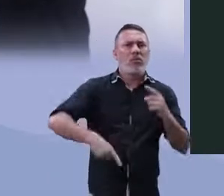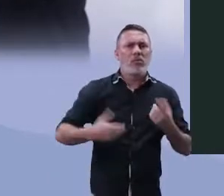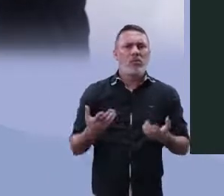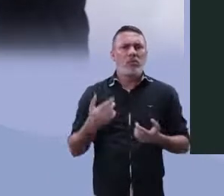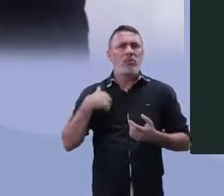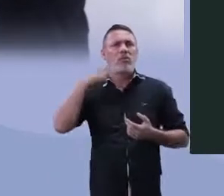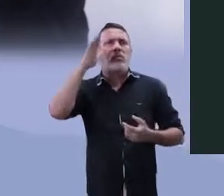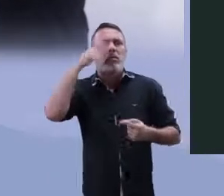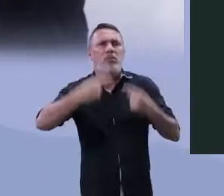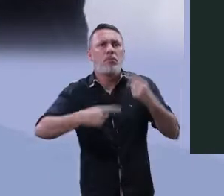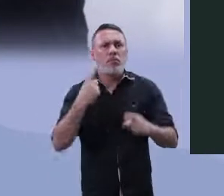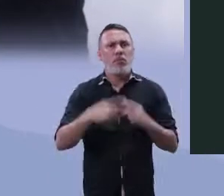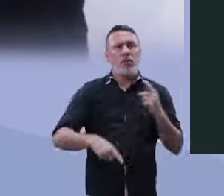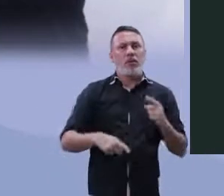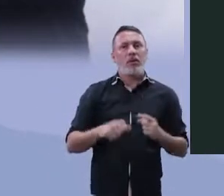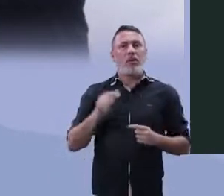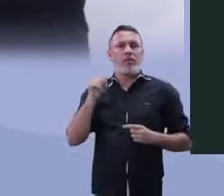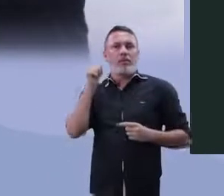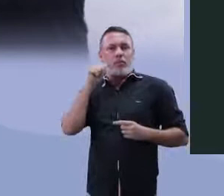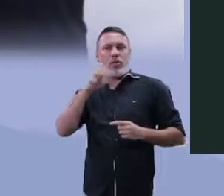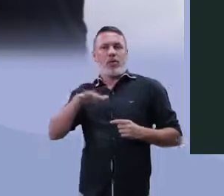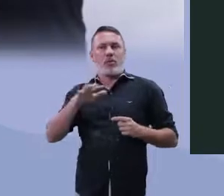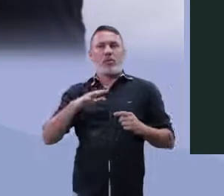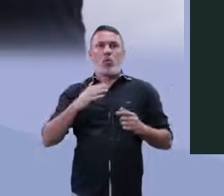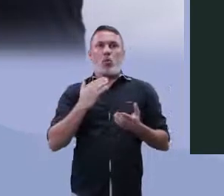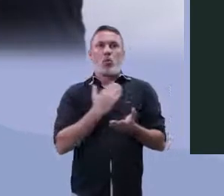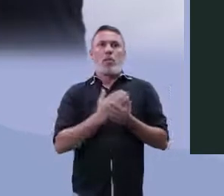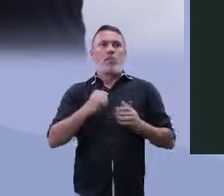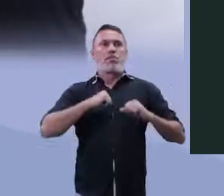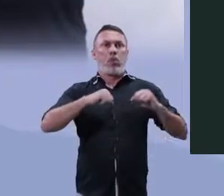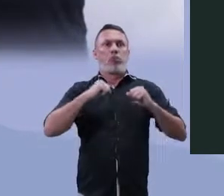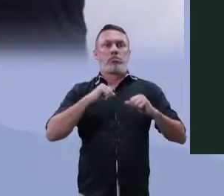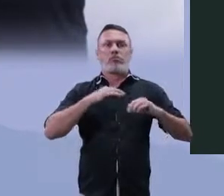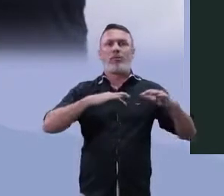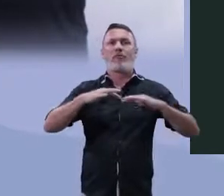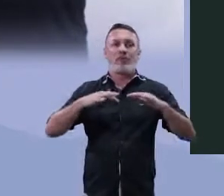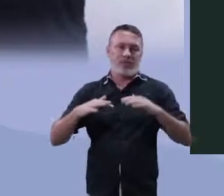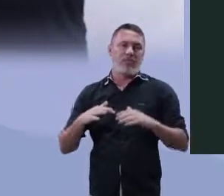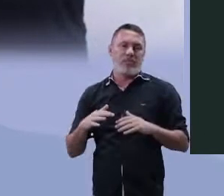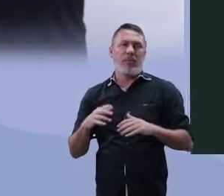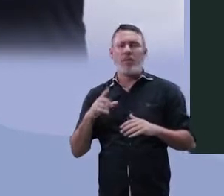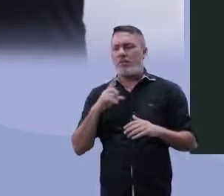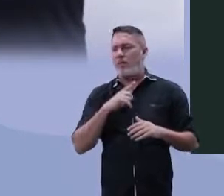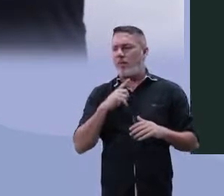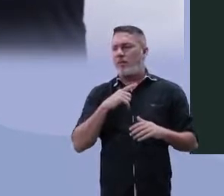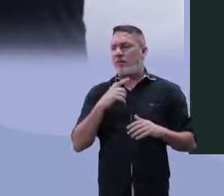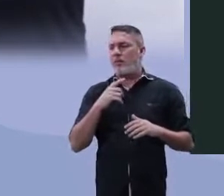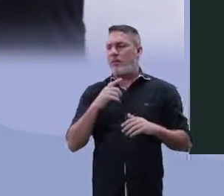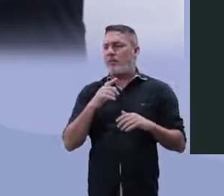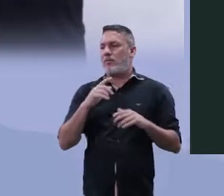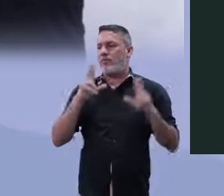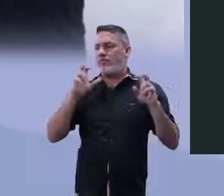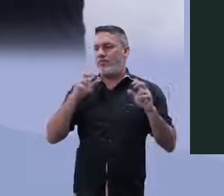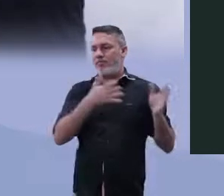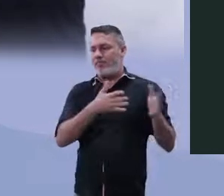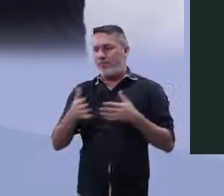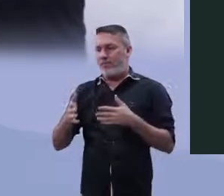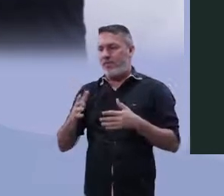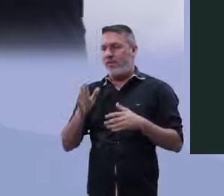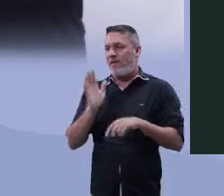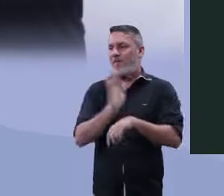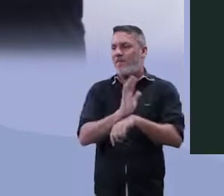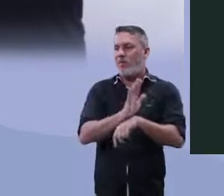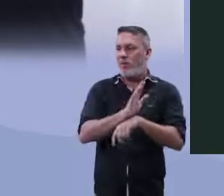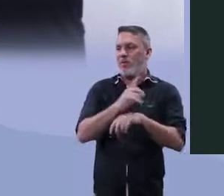política? Tá? Então, tanto é que tem um filme muito interessante, muito bom, por sinal, que é o nome do filme As